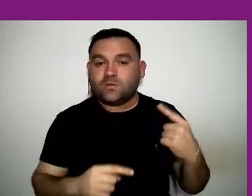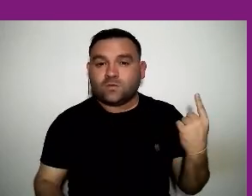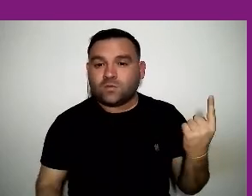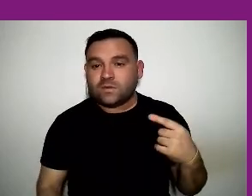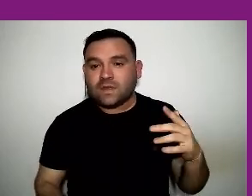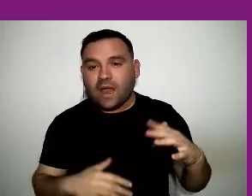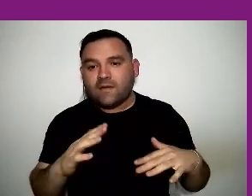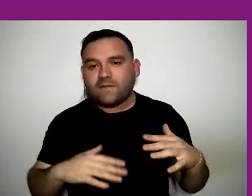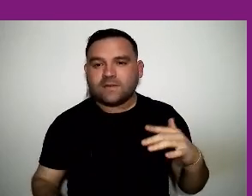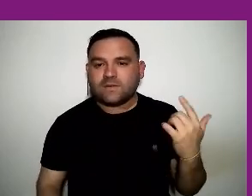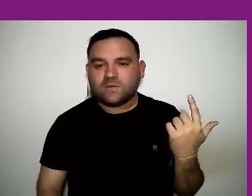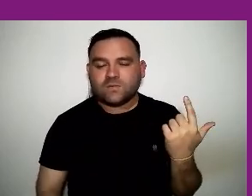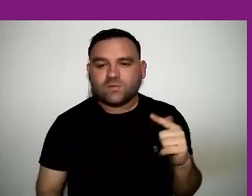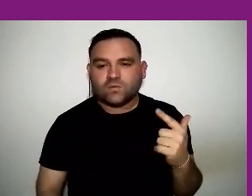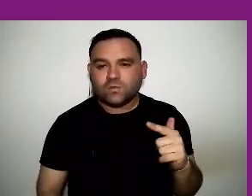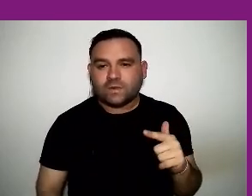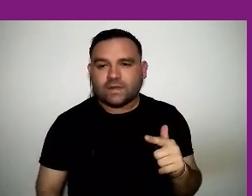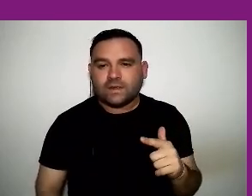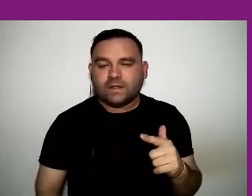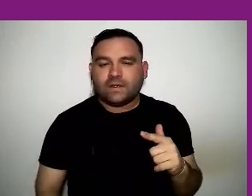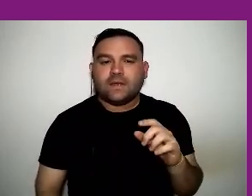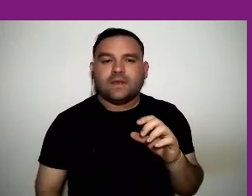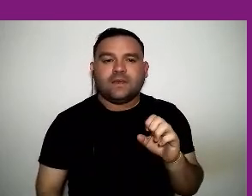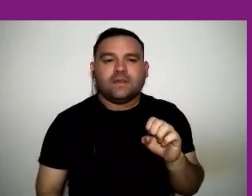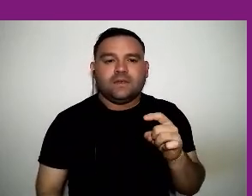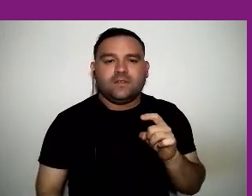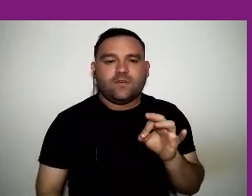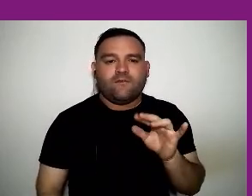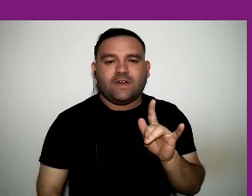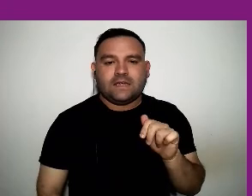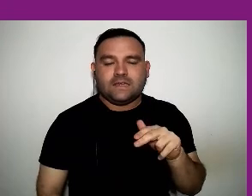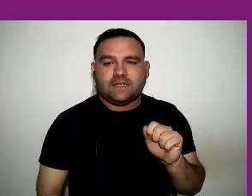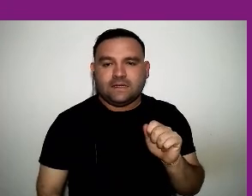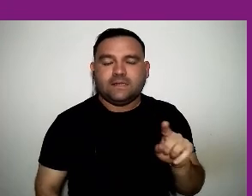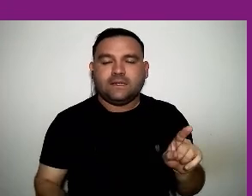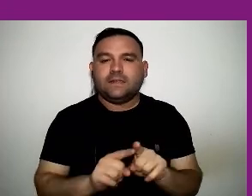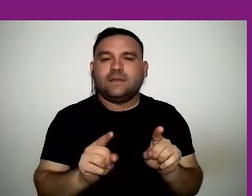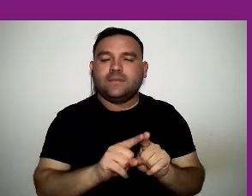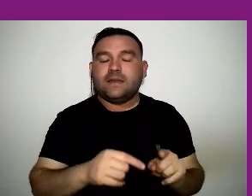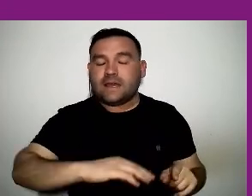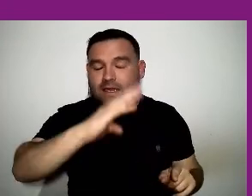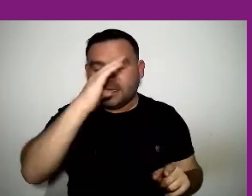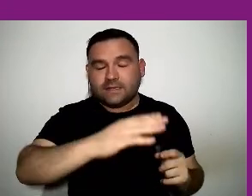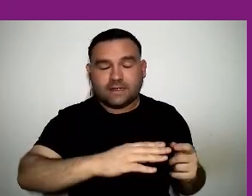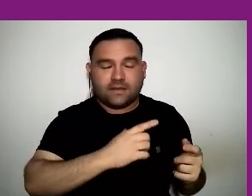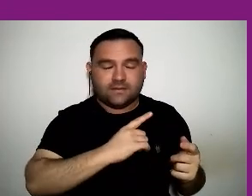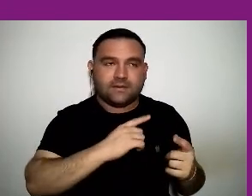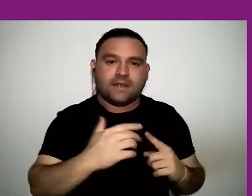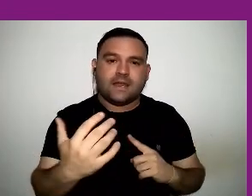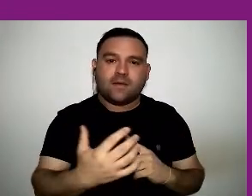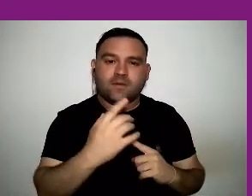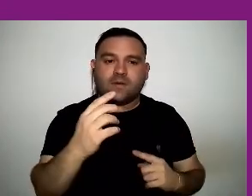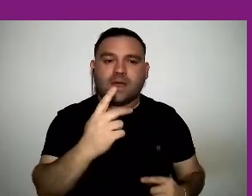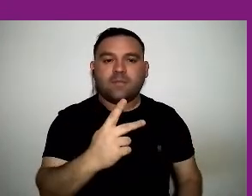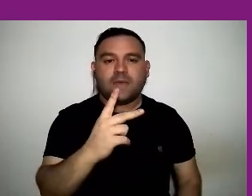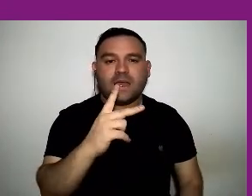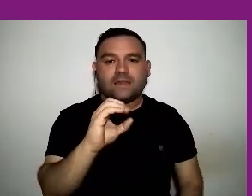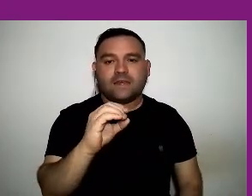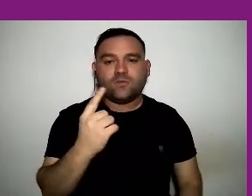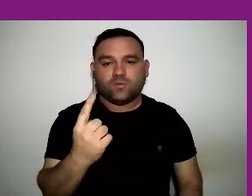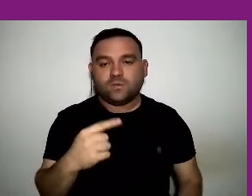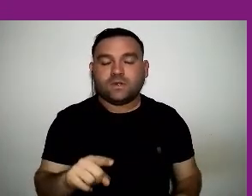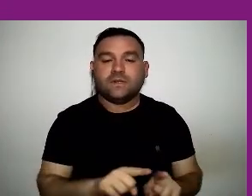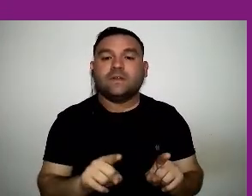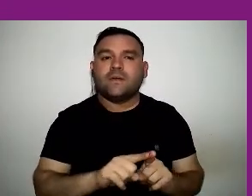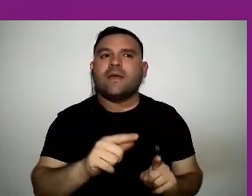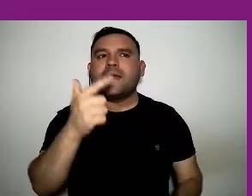temos a pressão esofagiana e, portanto, a mensuração direta da pressão transpulmonar é a P01. E a gente